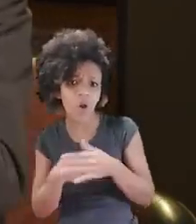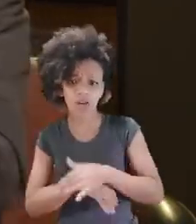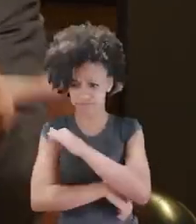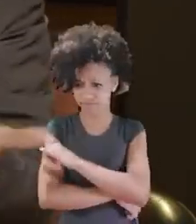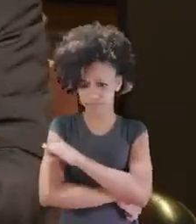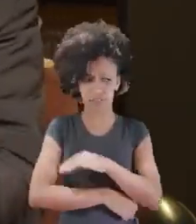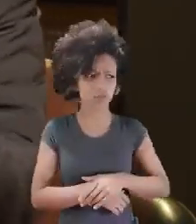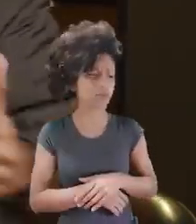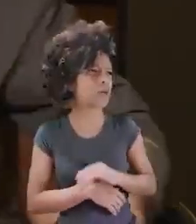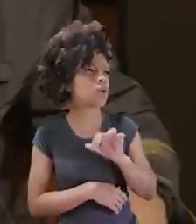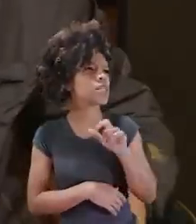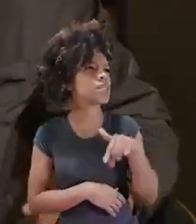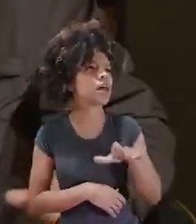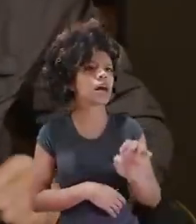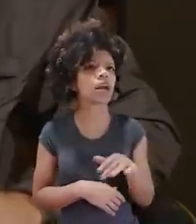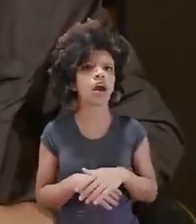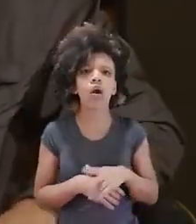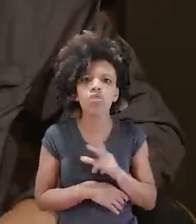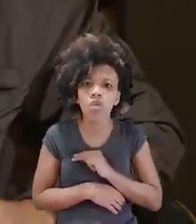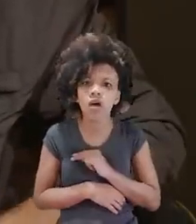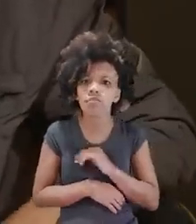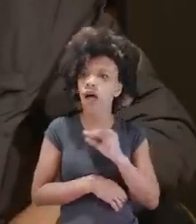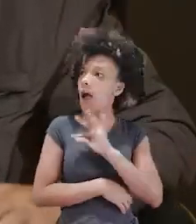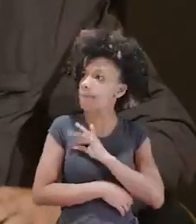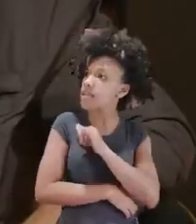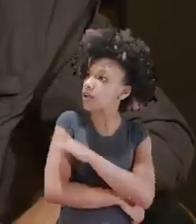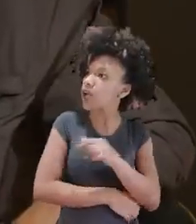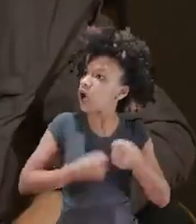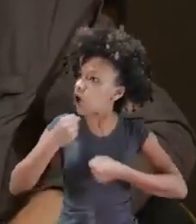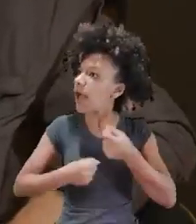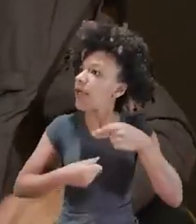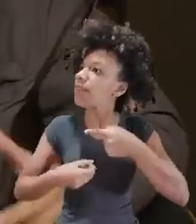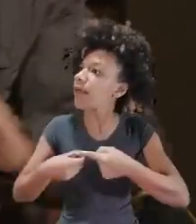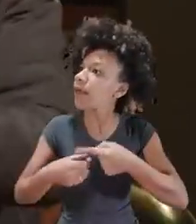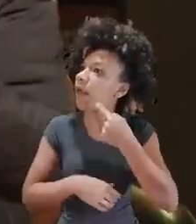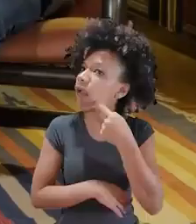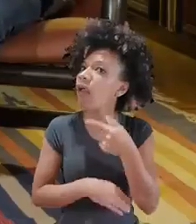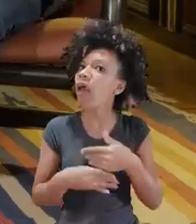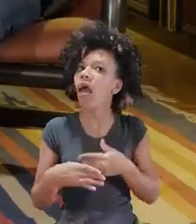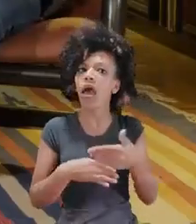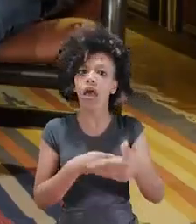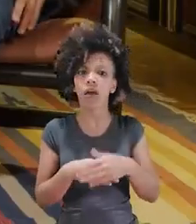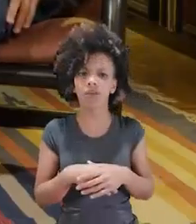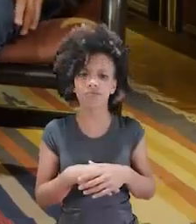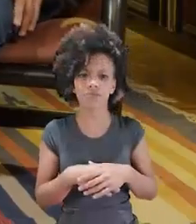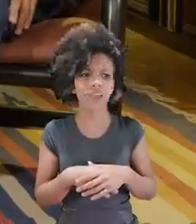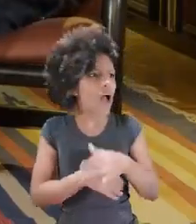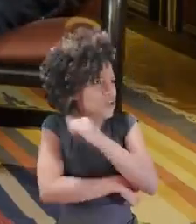os olhos tão dizer com o melhor o a Rapaz você policial do Rio ver a correndo para cá não sei que